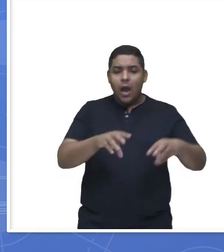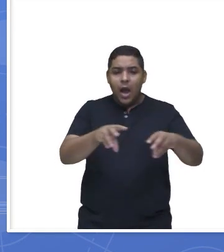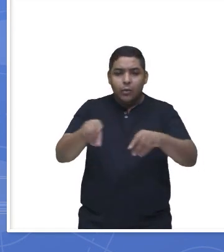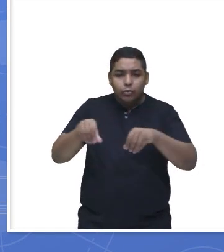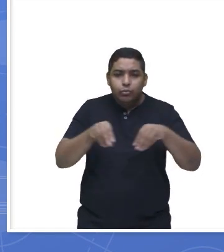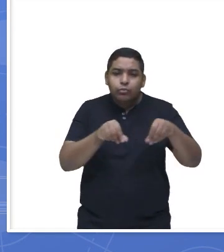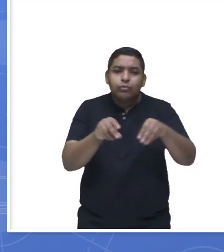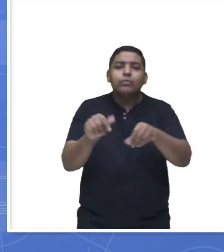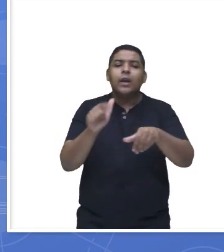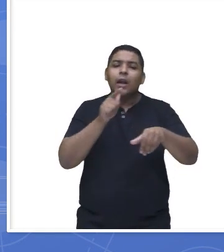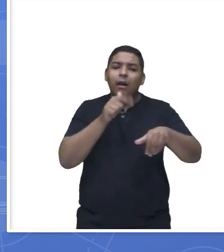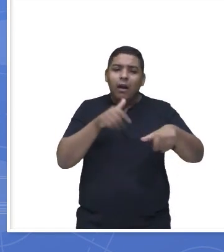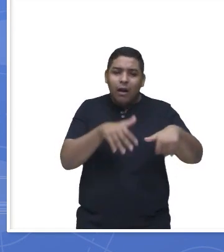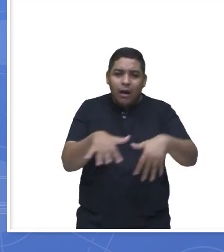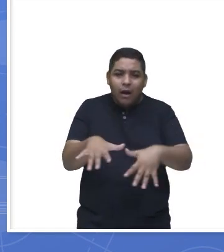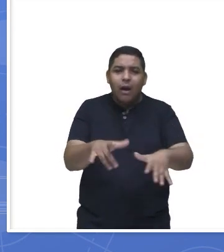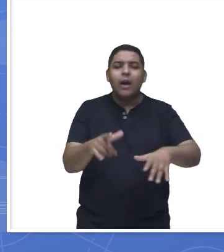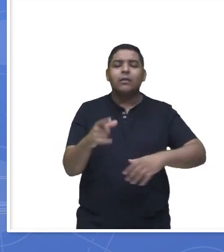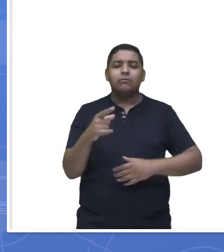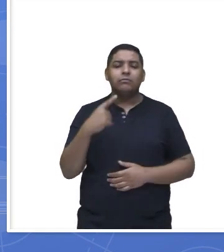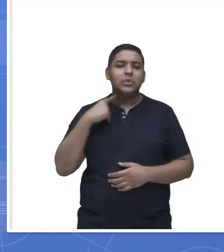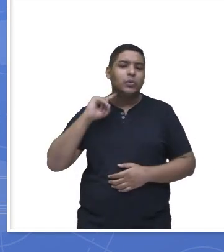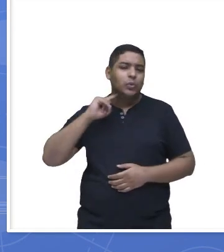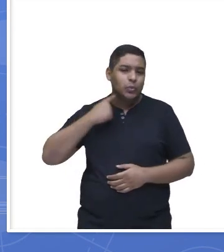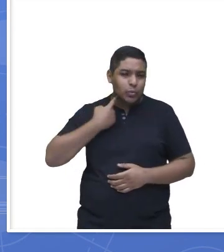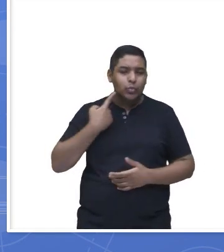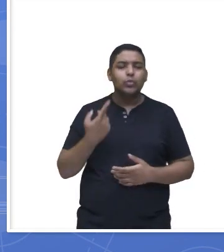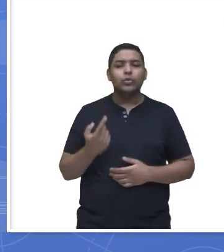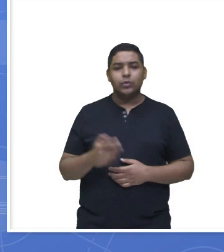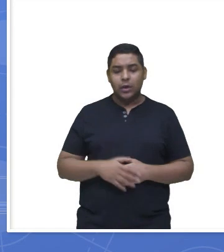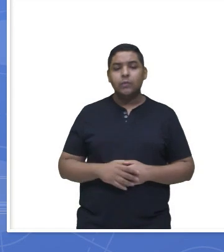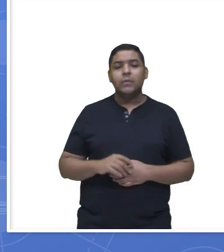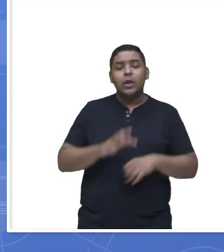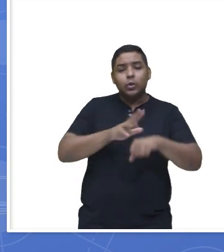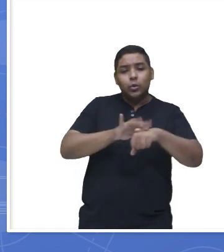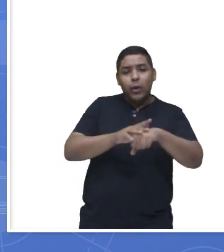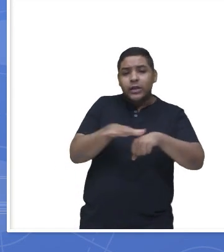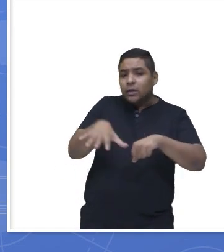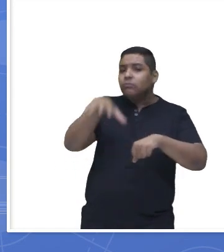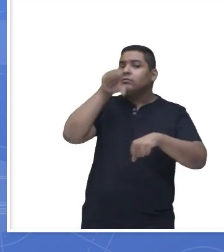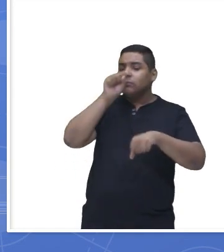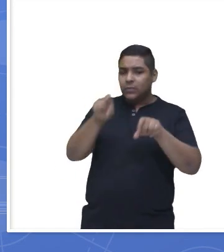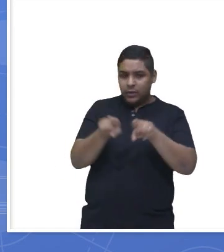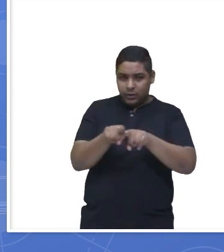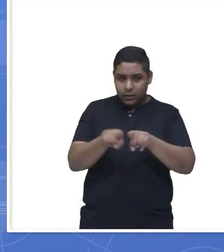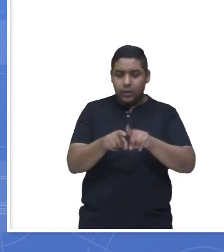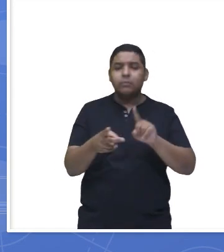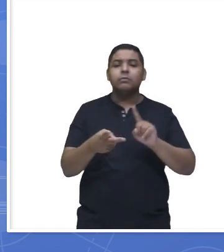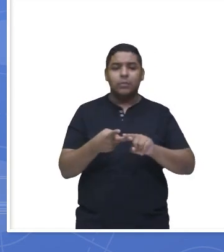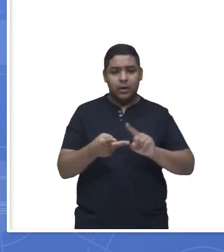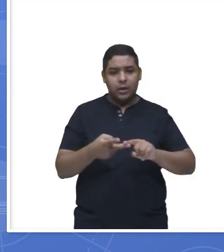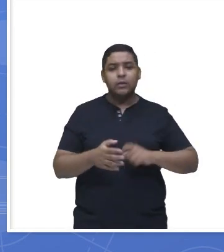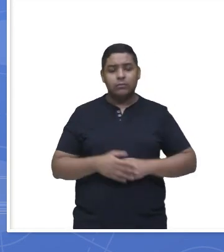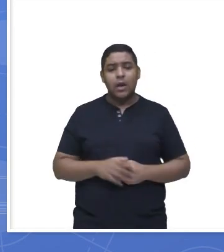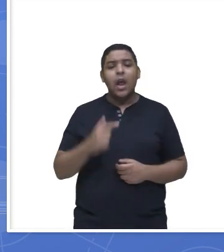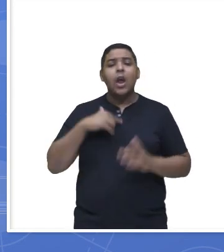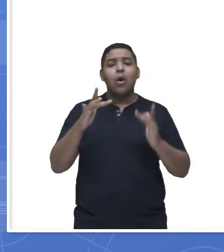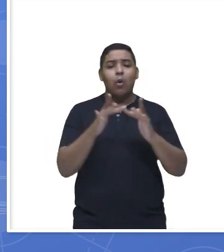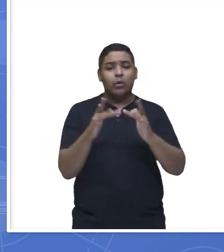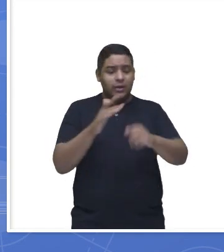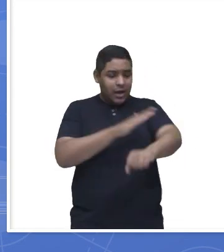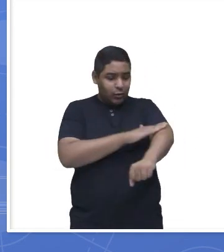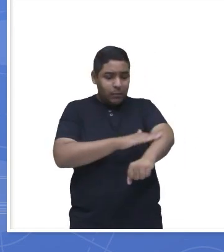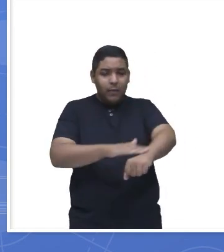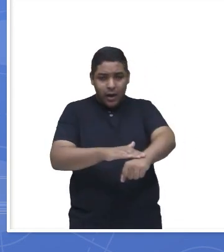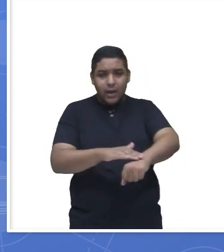a contaminação da água, vai trazer doenças respiratórias para os seres humanos, porque se essa chuva ácida entra em contato com a nossa pele,